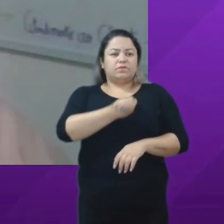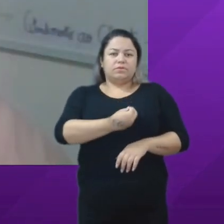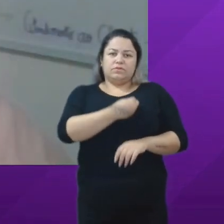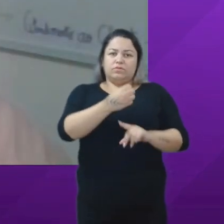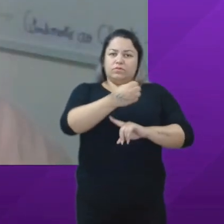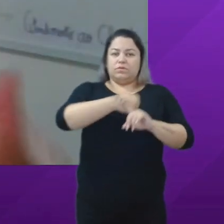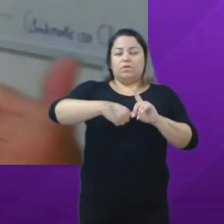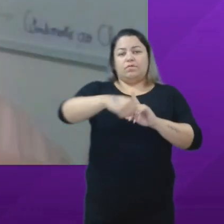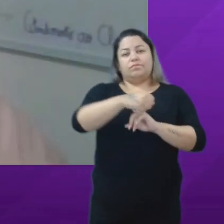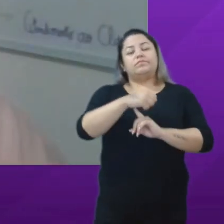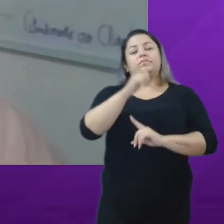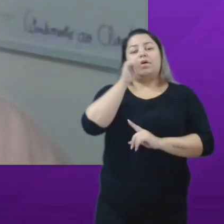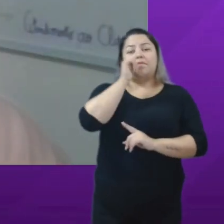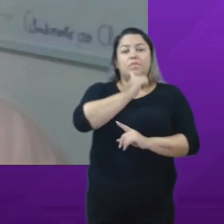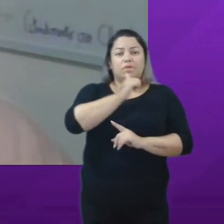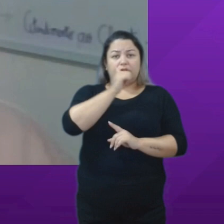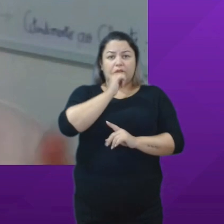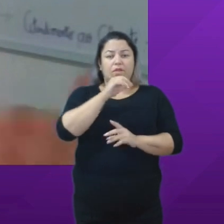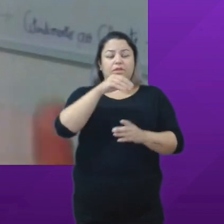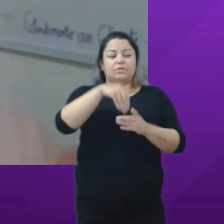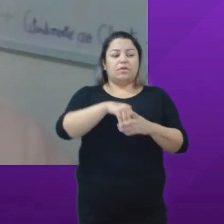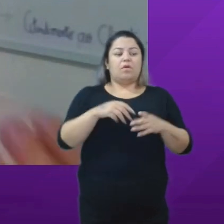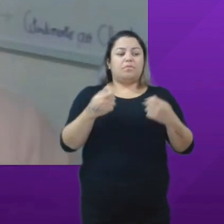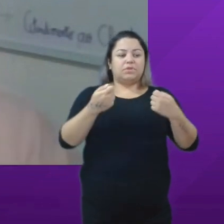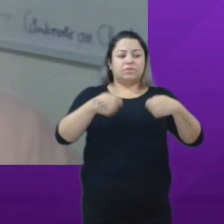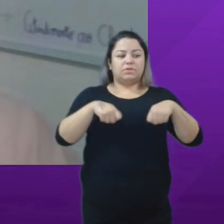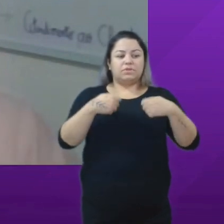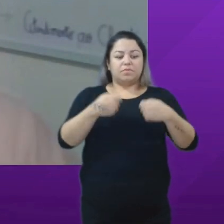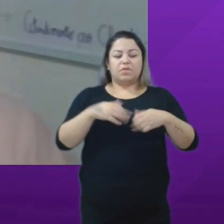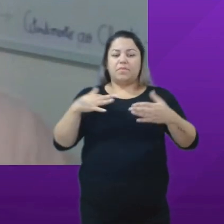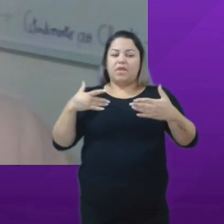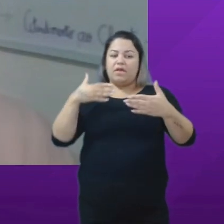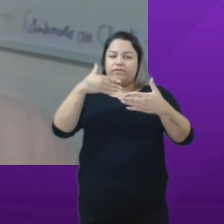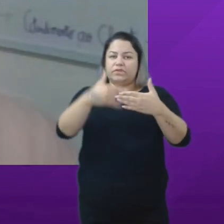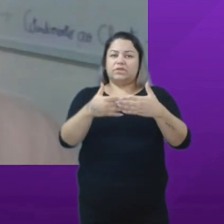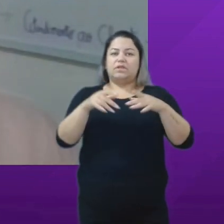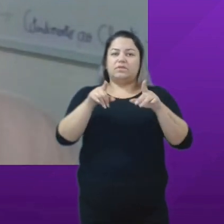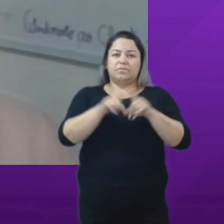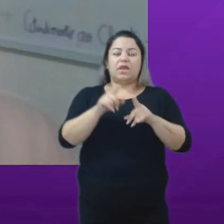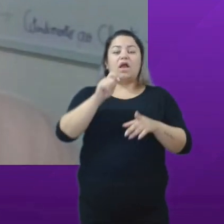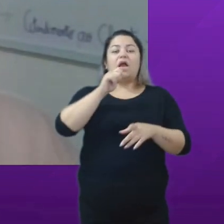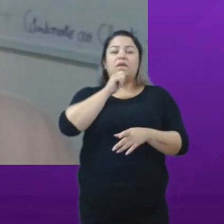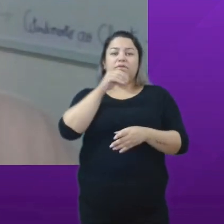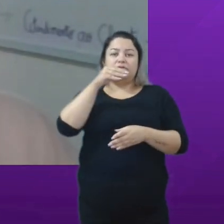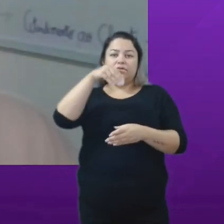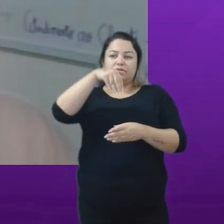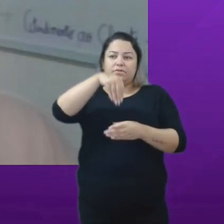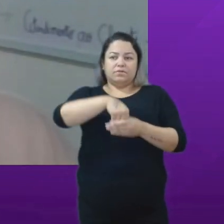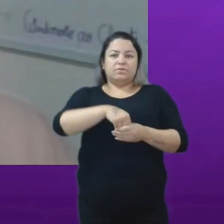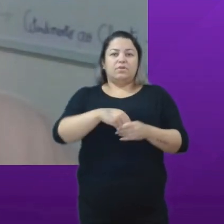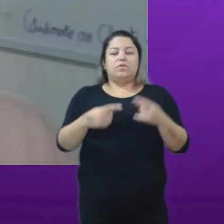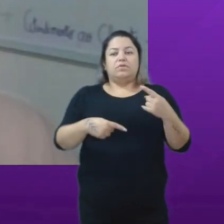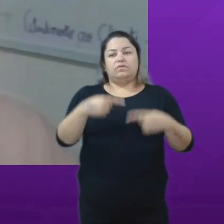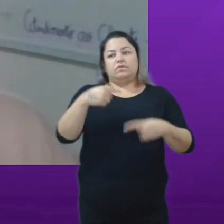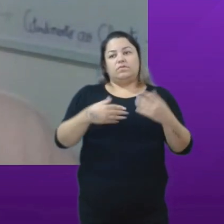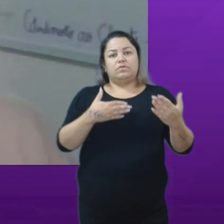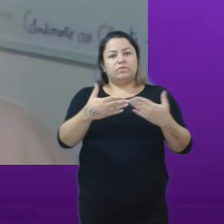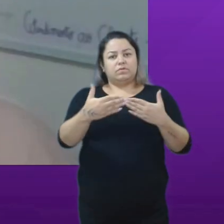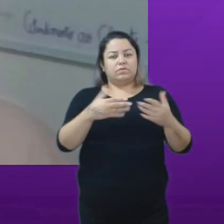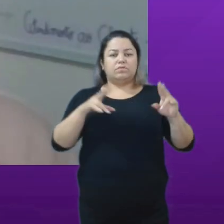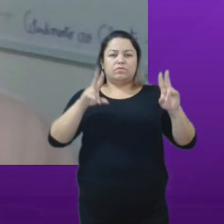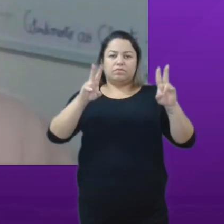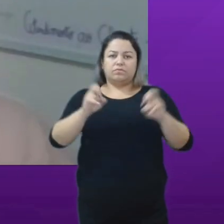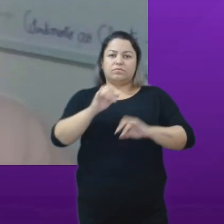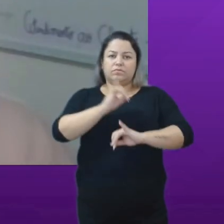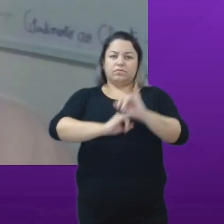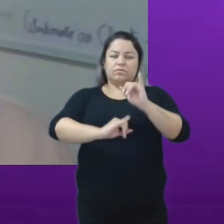dessa mulher. Então a gente precisa avançar muito ainda dentro da discussão sobre o ambiente digital e